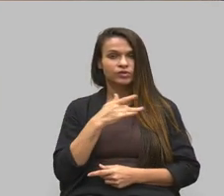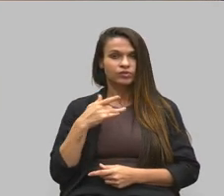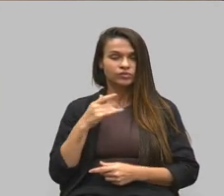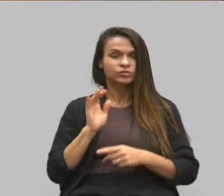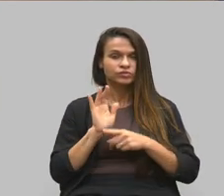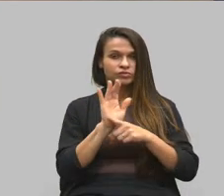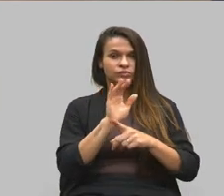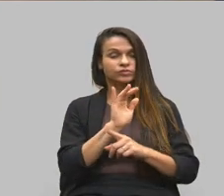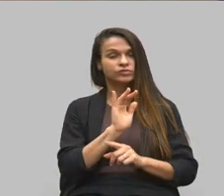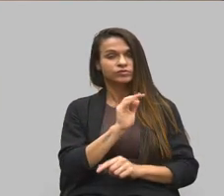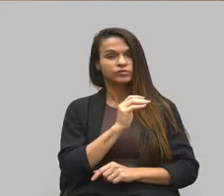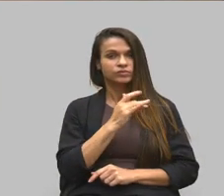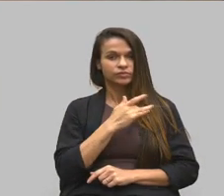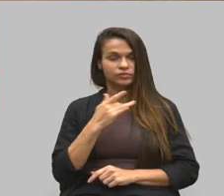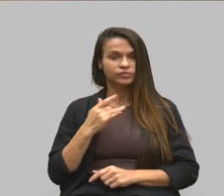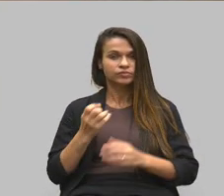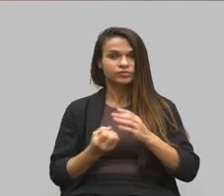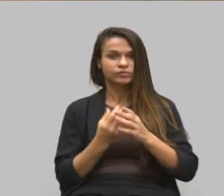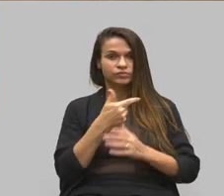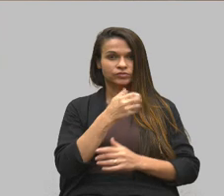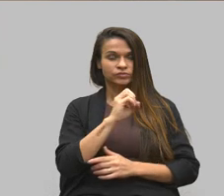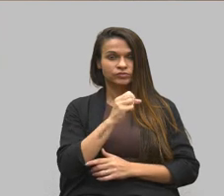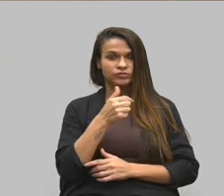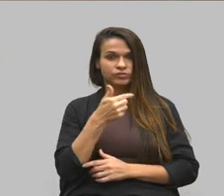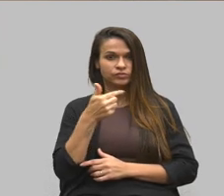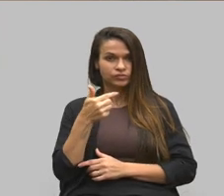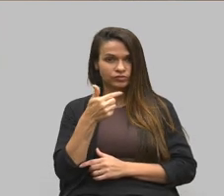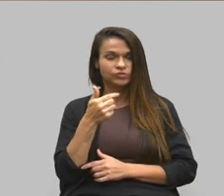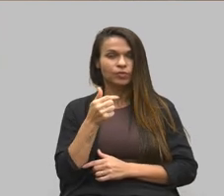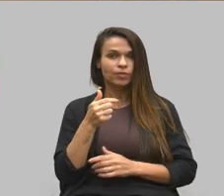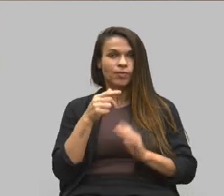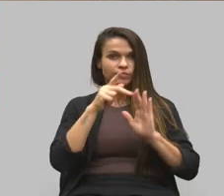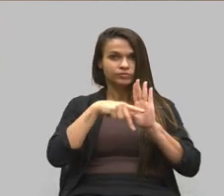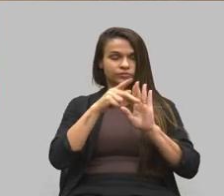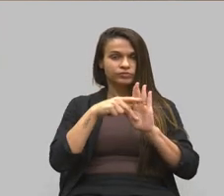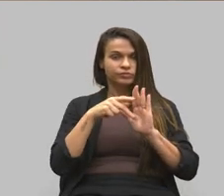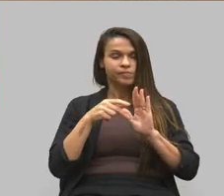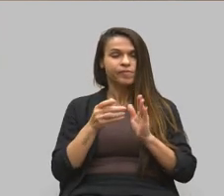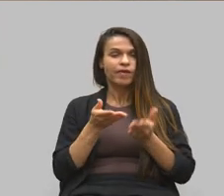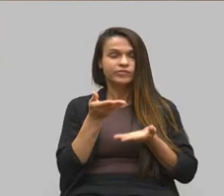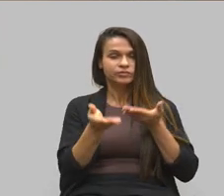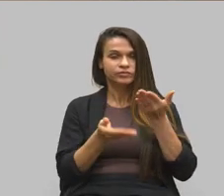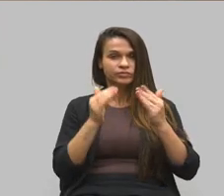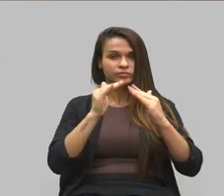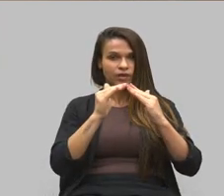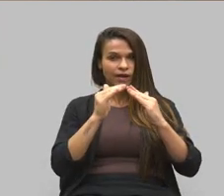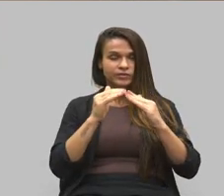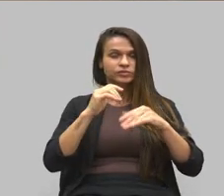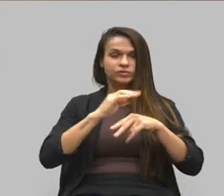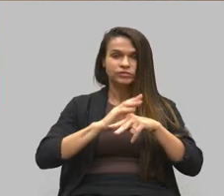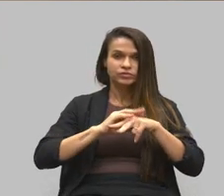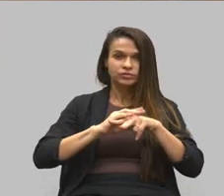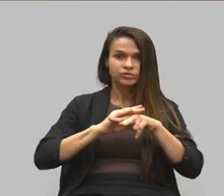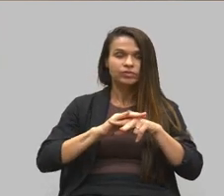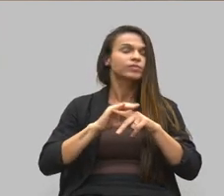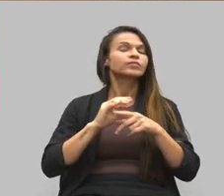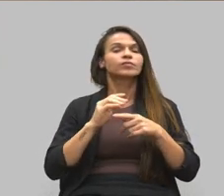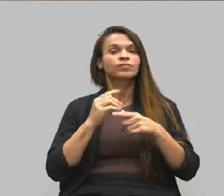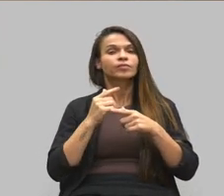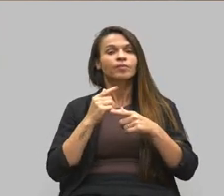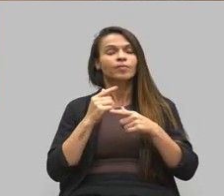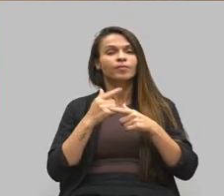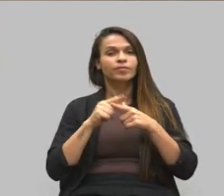saúde implantou em 2002 um programa específico para assistência domiciliar e ambulatorial aos pacientes com doença neuromuscular o